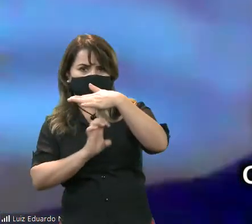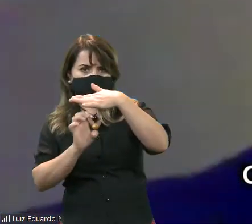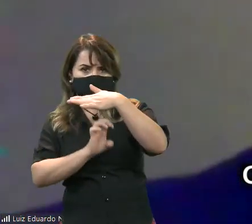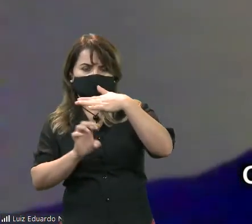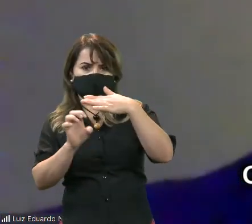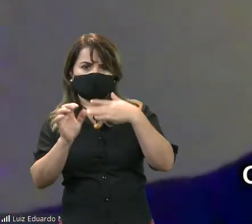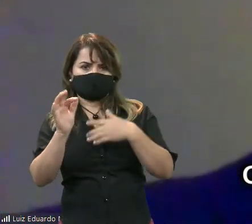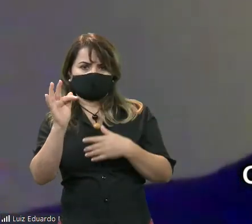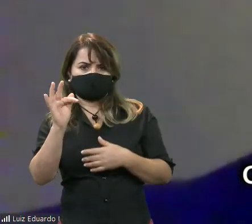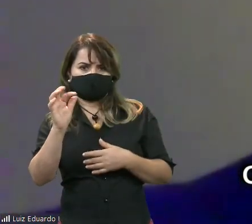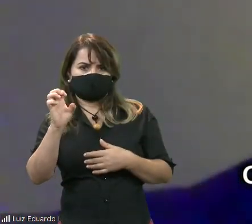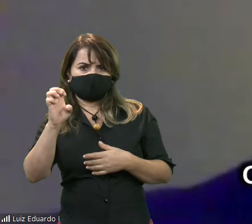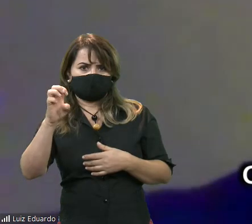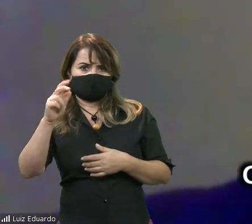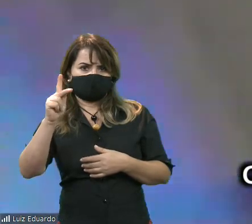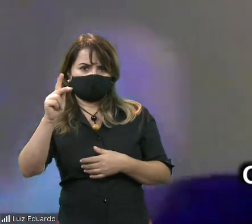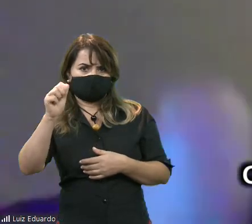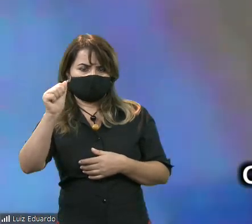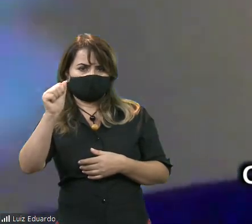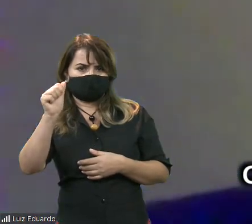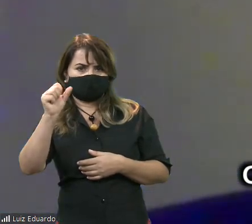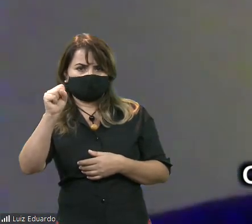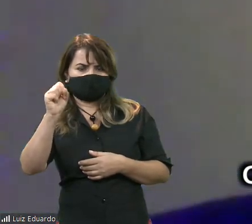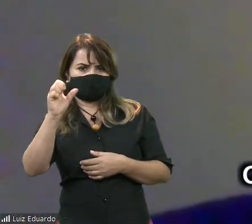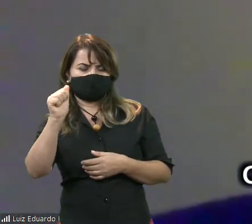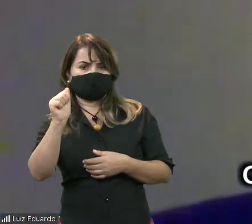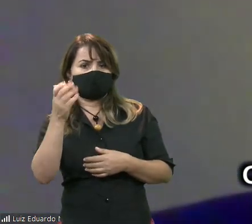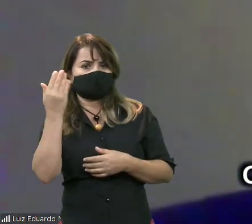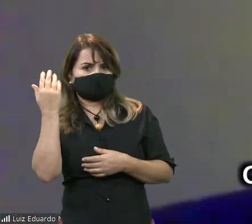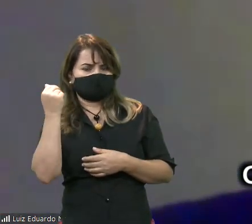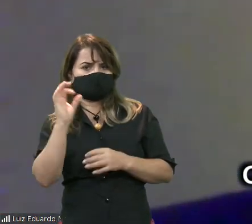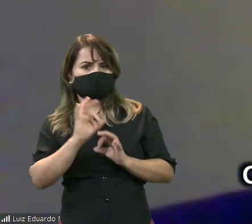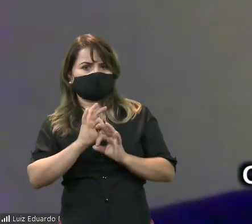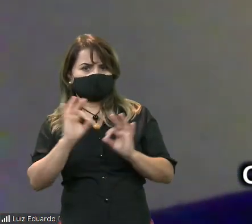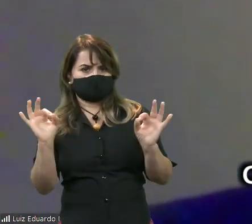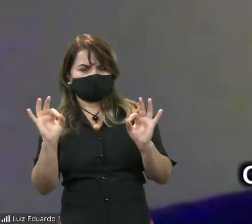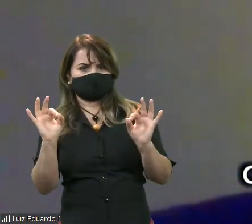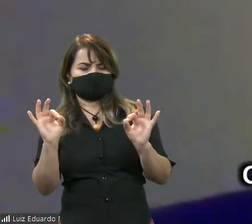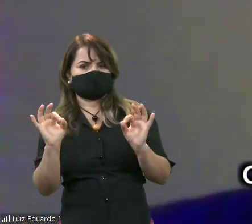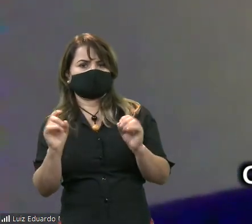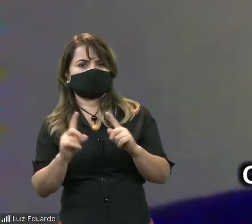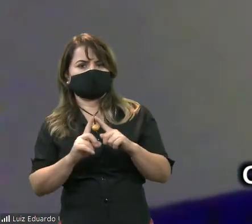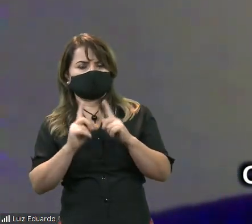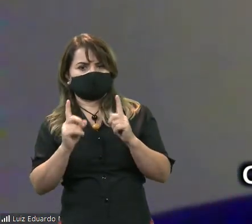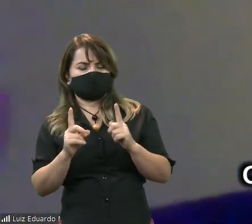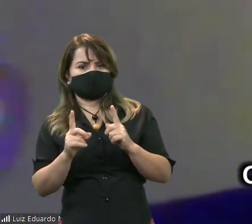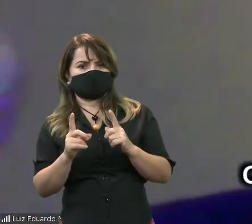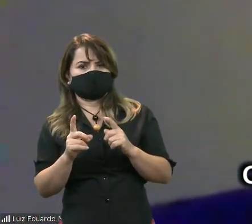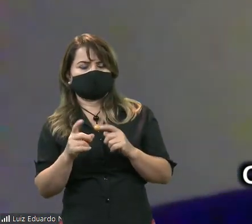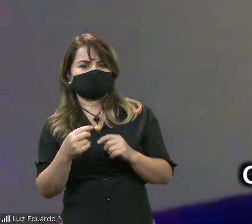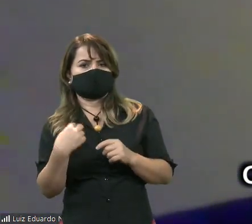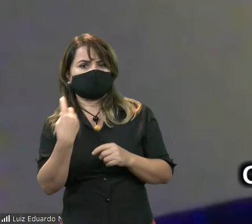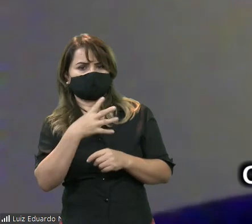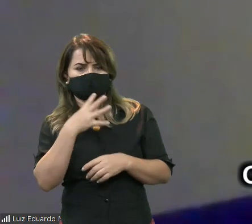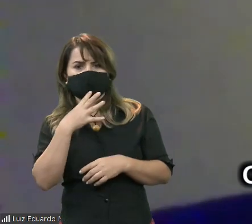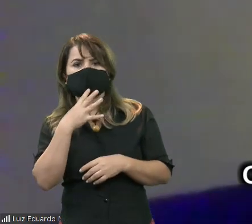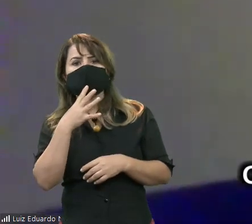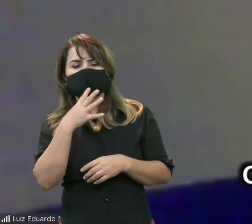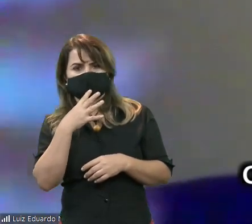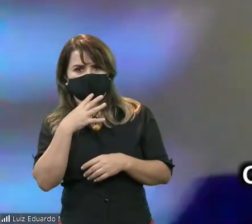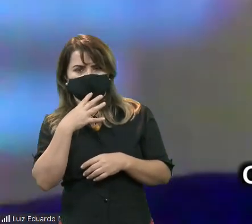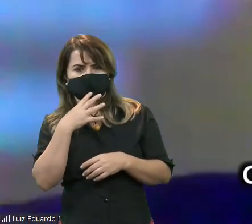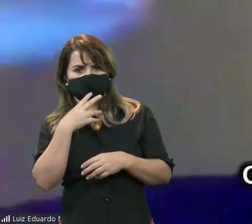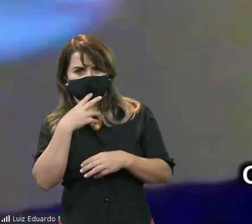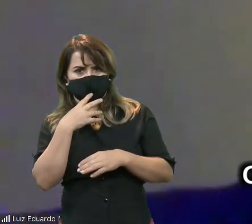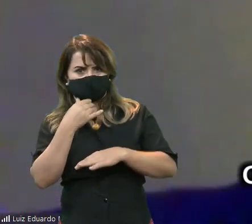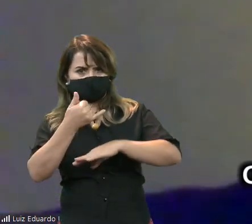a Companhia Paulista. Agora estou me referindo ao professor Mário Coraíne, que nós é que conhecemos bem essa questão de Companhia Paulista